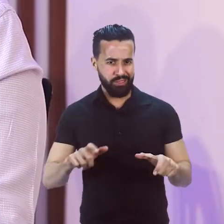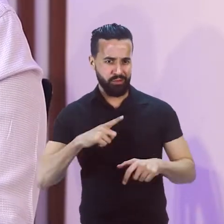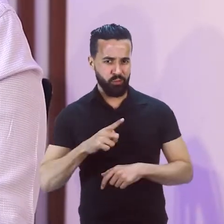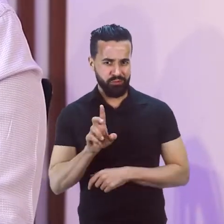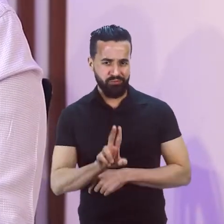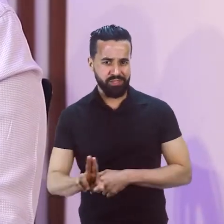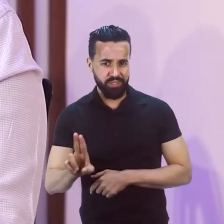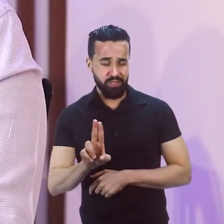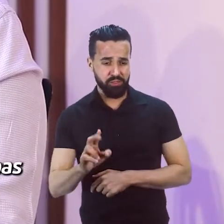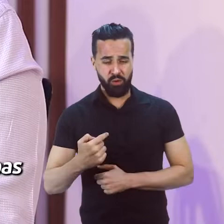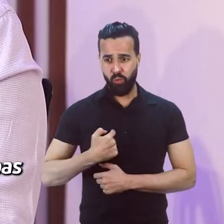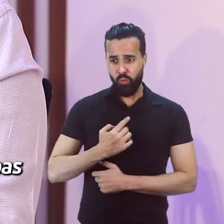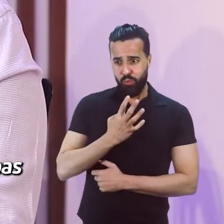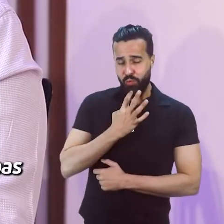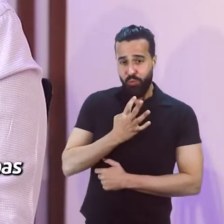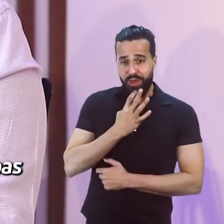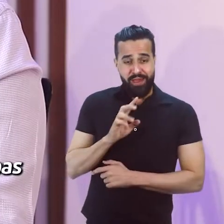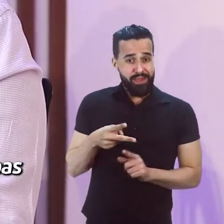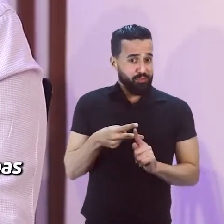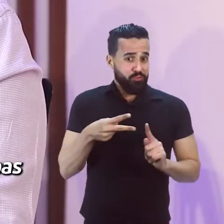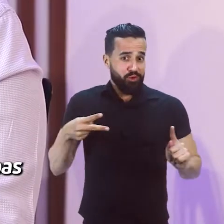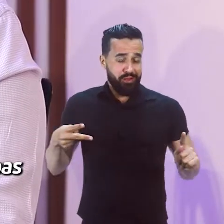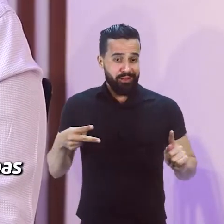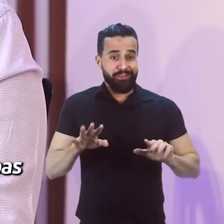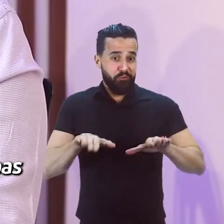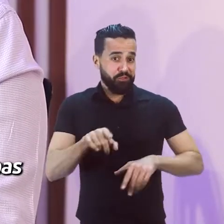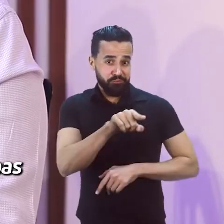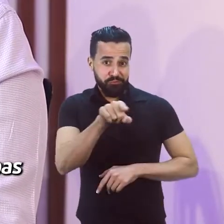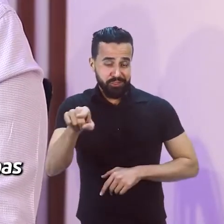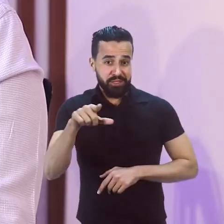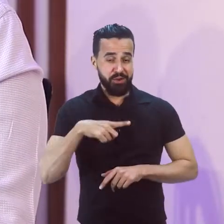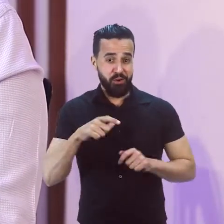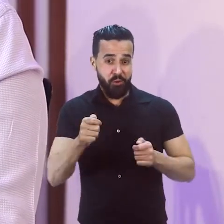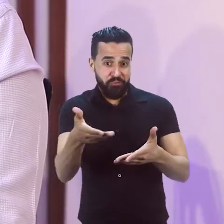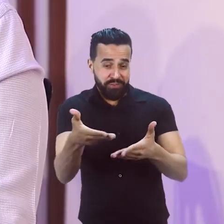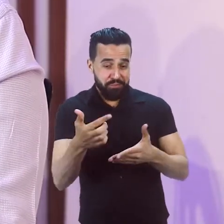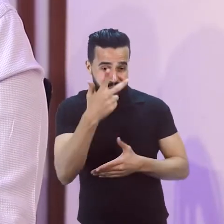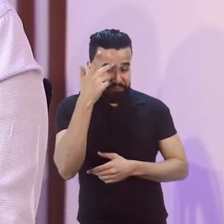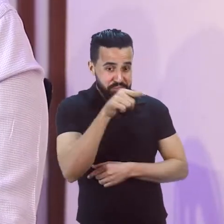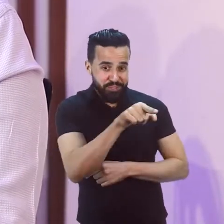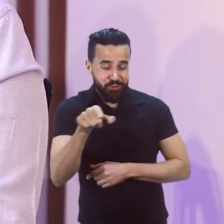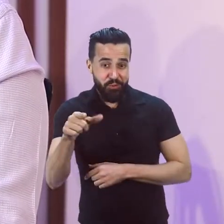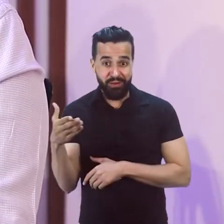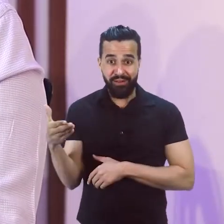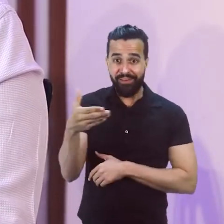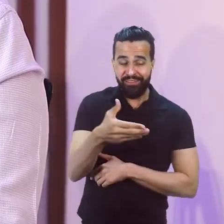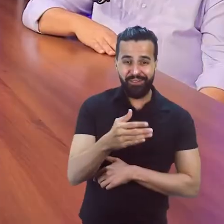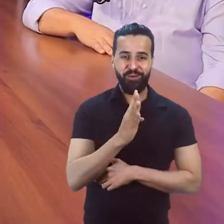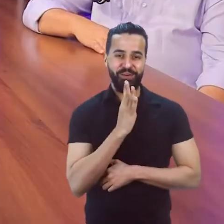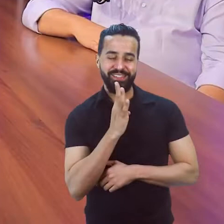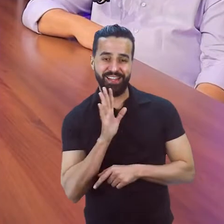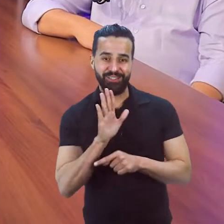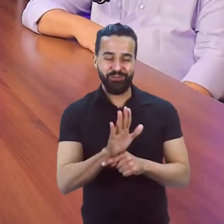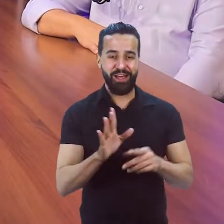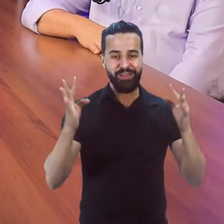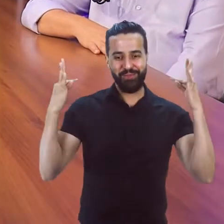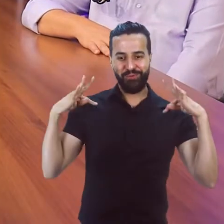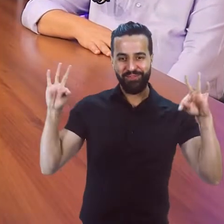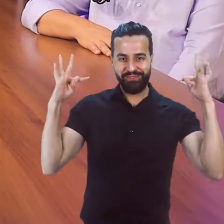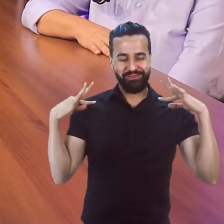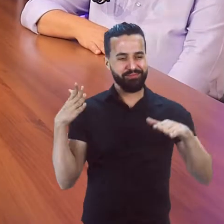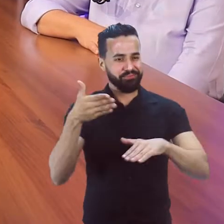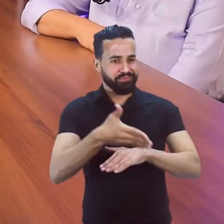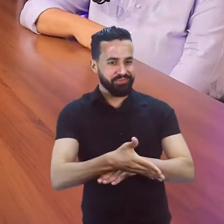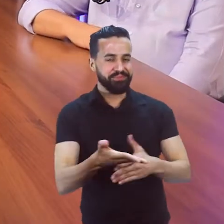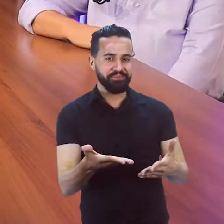Porangatu, fale um pouco da cidade, quem sabe você convida algumas pessoas para conhecer, já ajuda também no desenvolvimento turístico. Pois é,